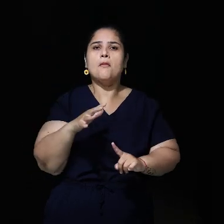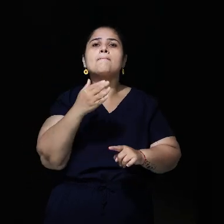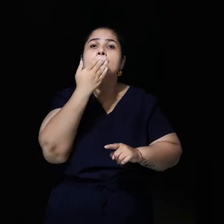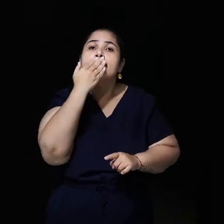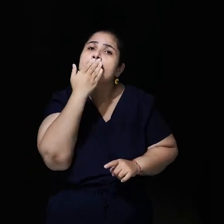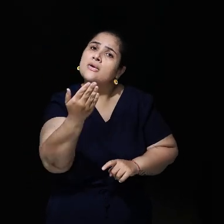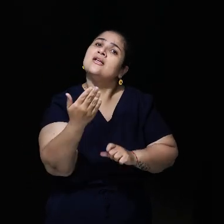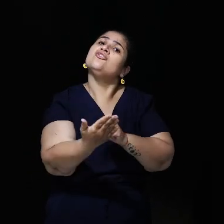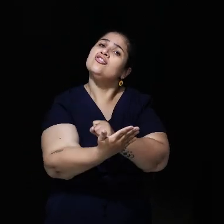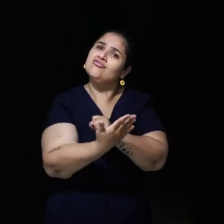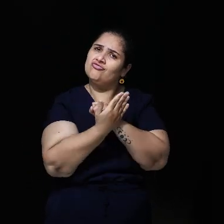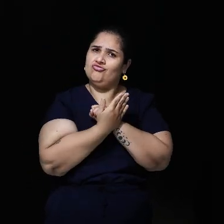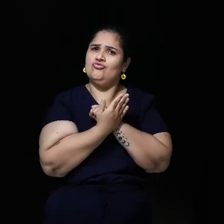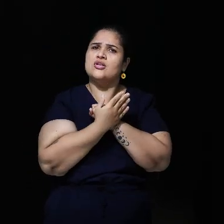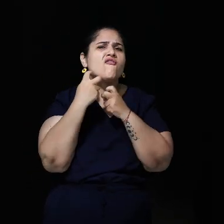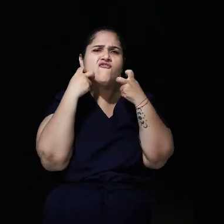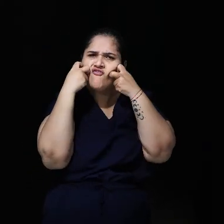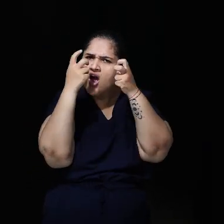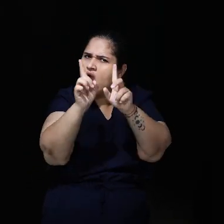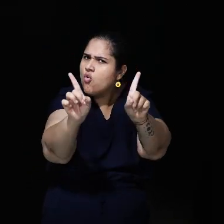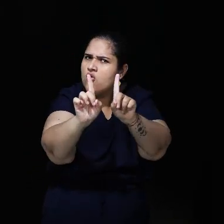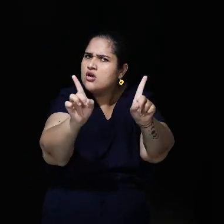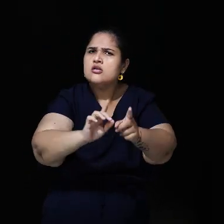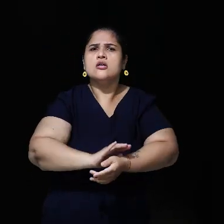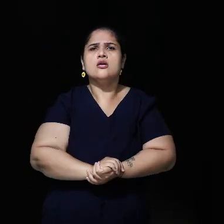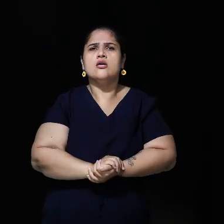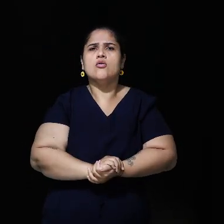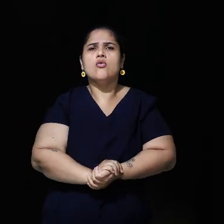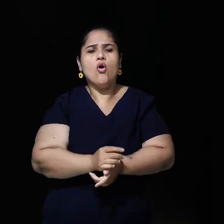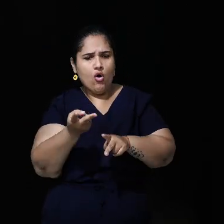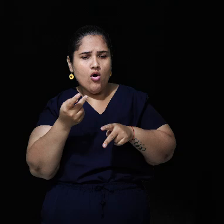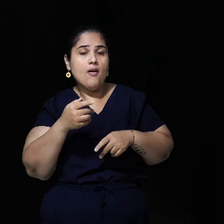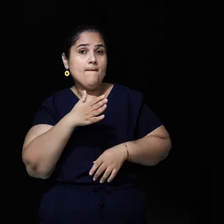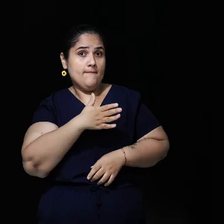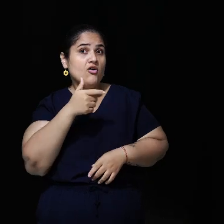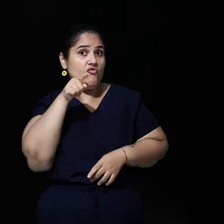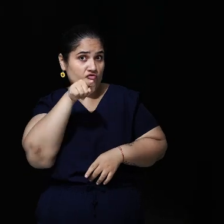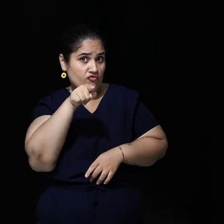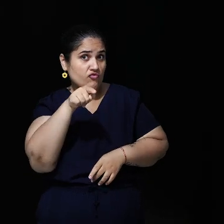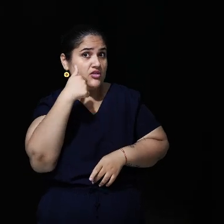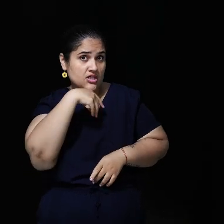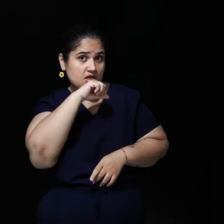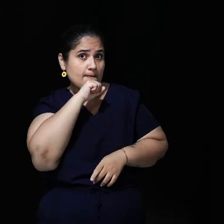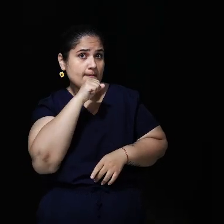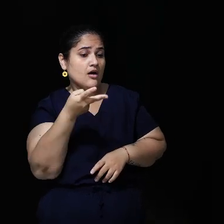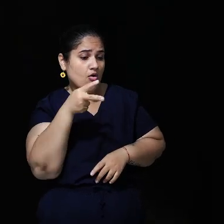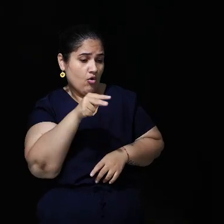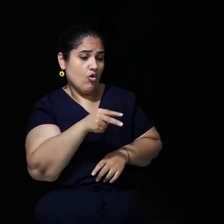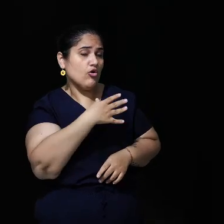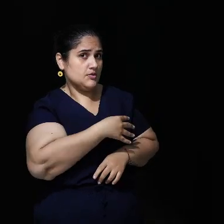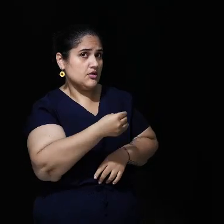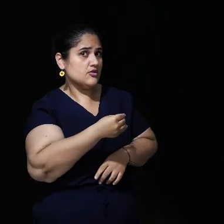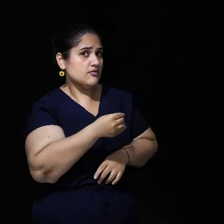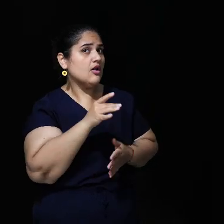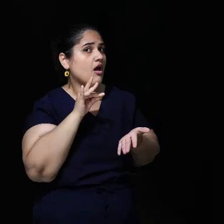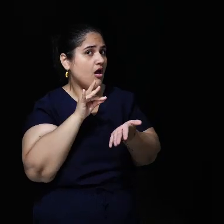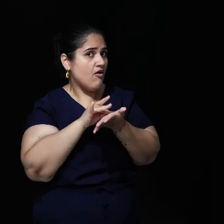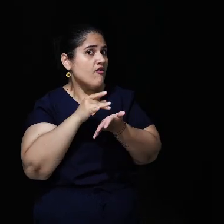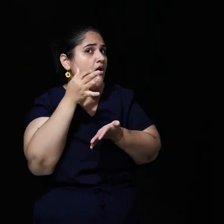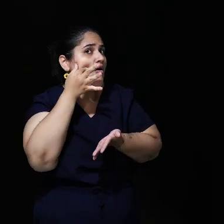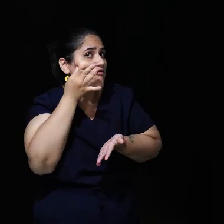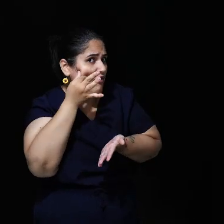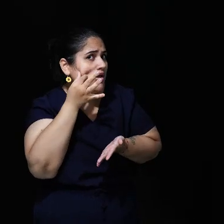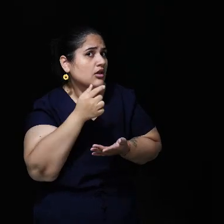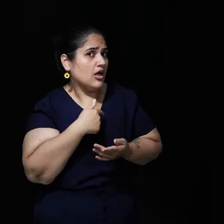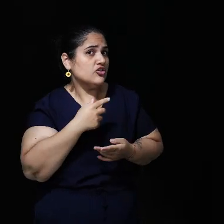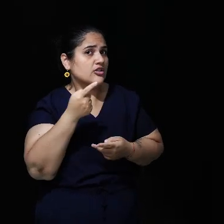peça ajuda, não tenha vergonha, mãe, olha para os seus filhos, porque eu vou falar que é uma realidade que sempre eu achava assim,